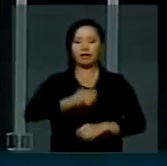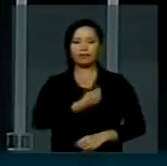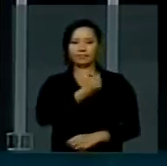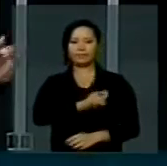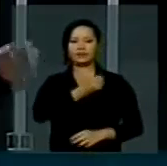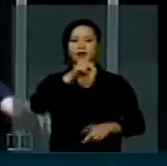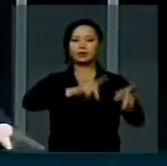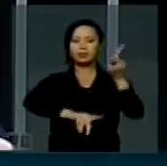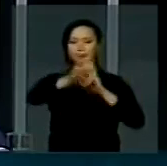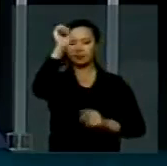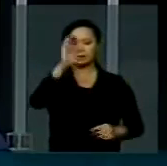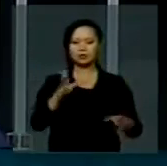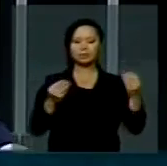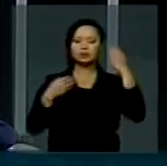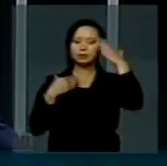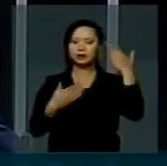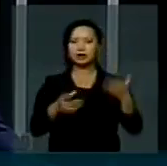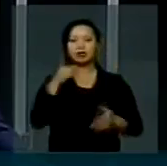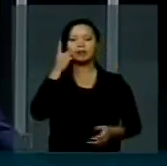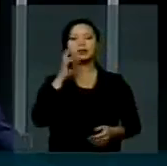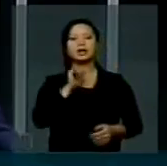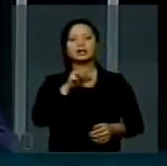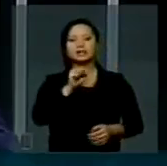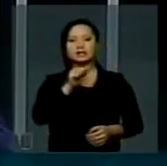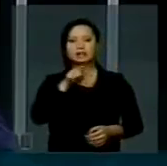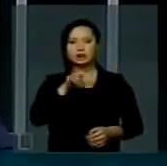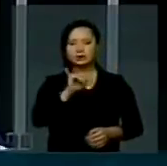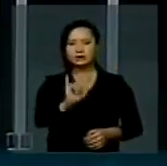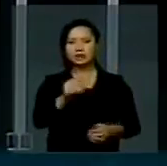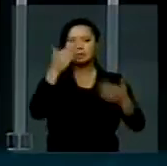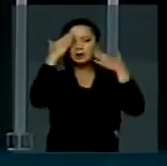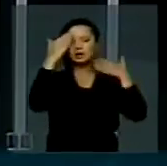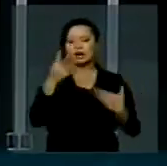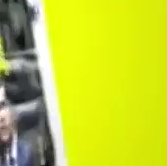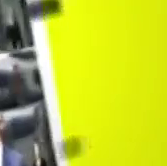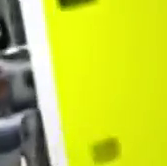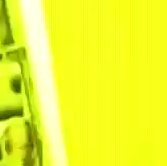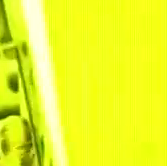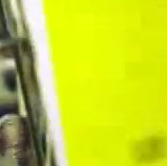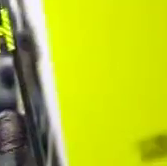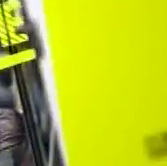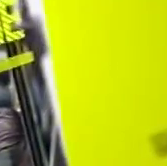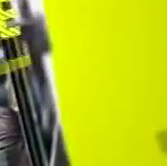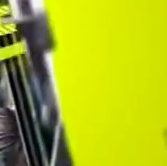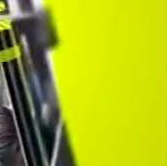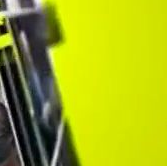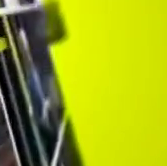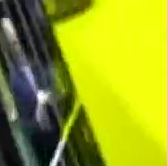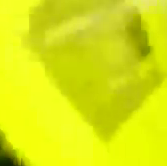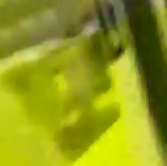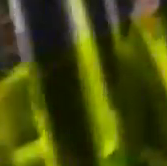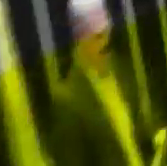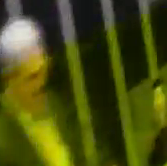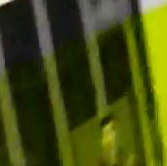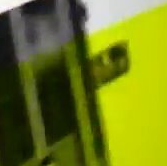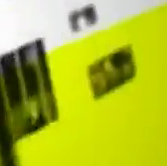do povo brasileiro. Muito obrigado, deputado Isalci, muito obrigado, senhoras e senhores deputados. Que não que sejam